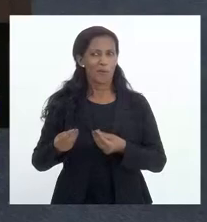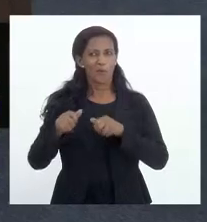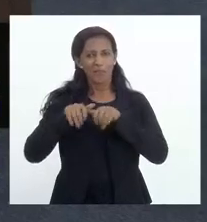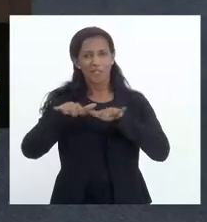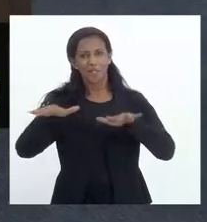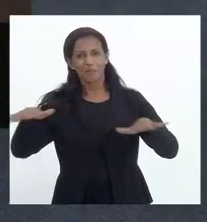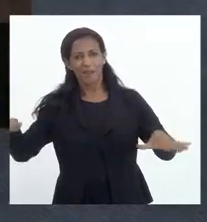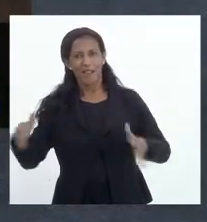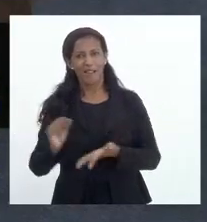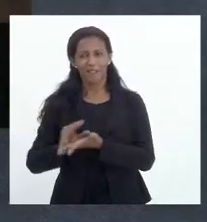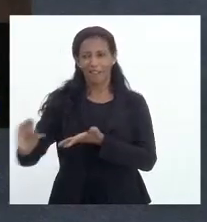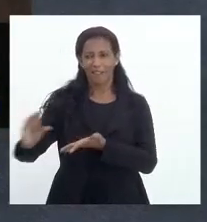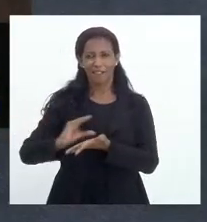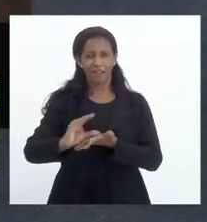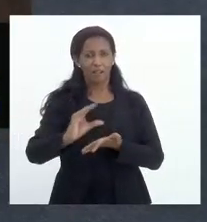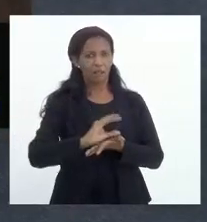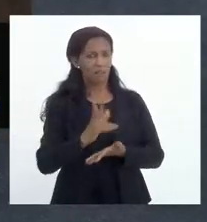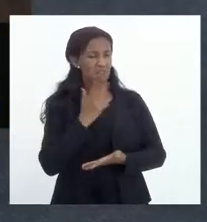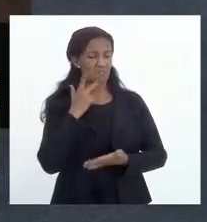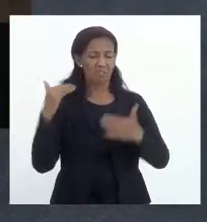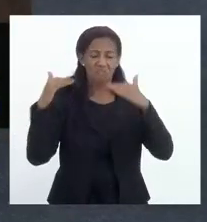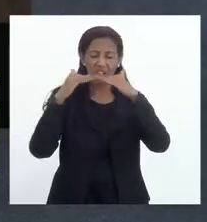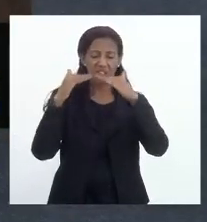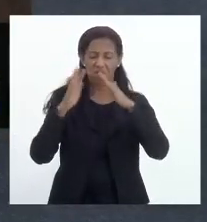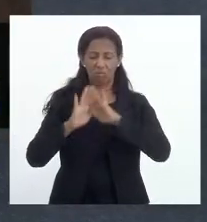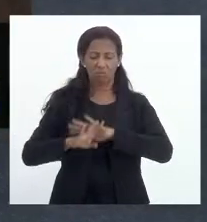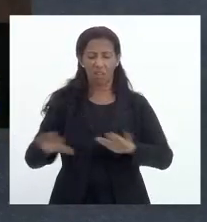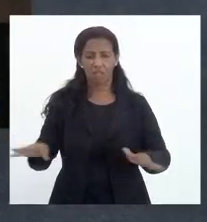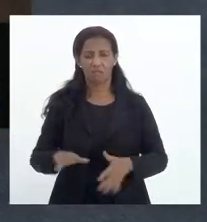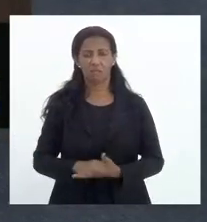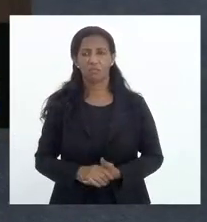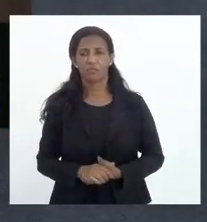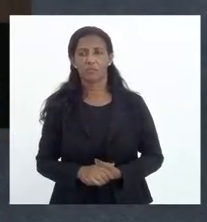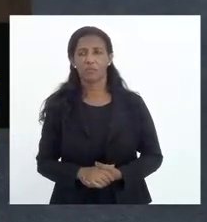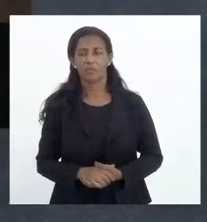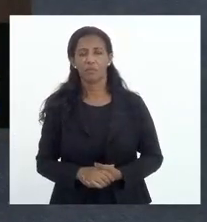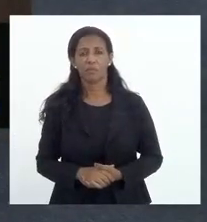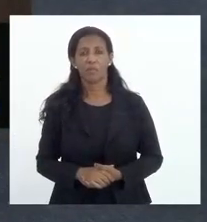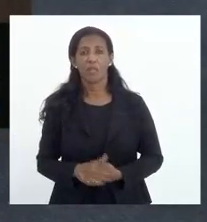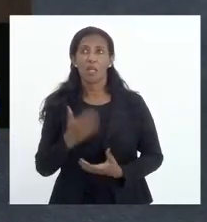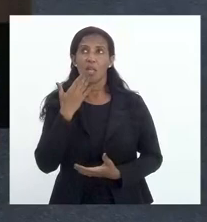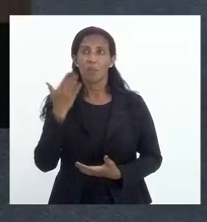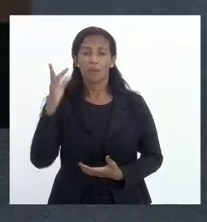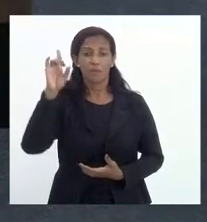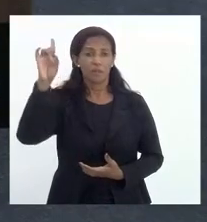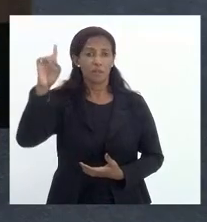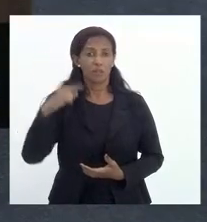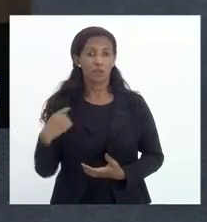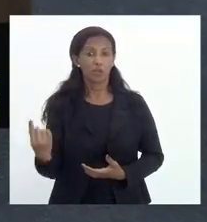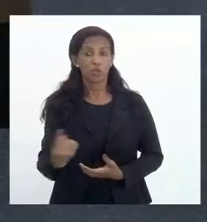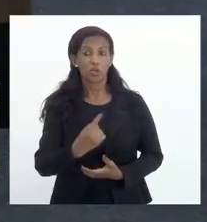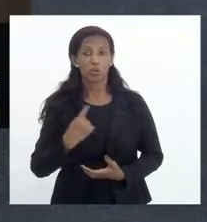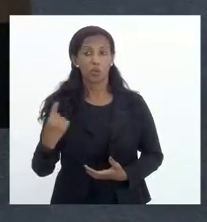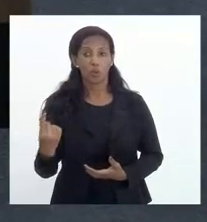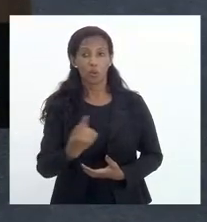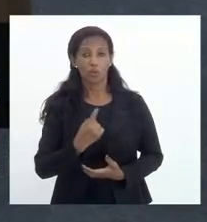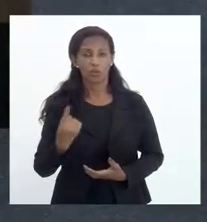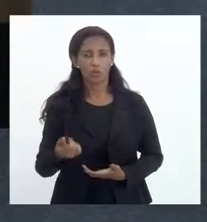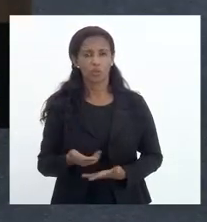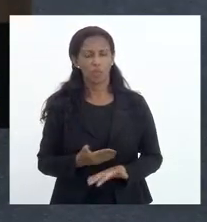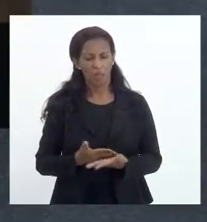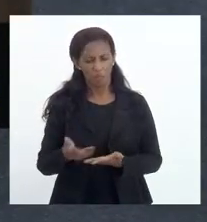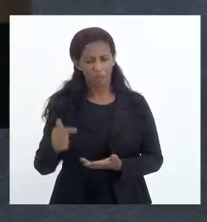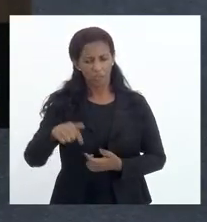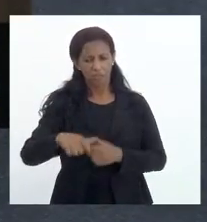nesse Estado. E aqui eu não quero falar de teto, não quero falar de nada. Eu rogo a Deus que nós façamos, a partir